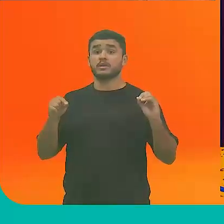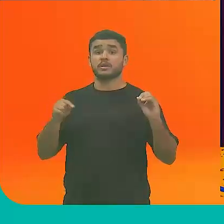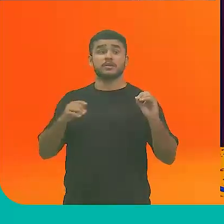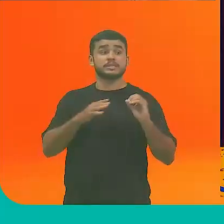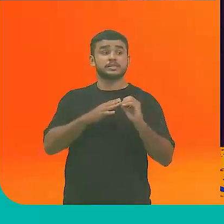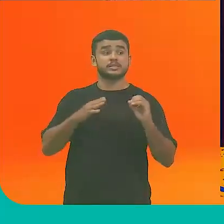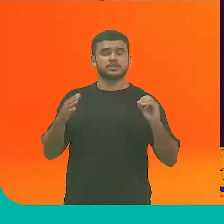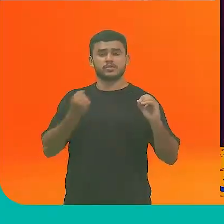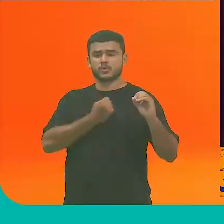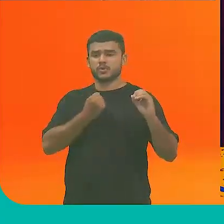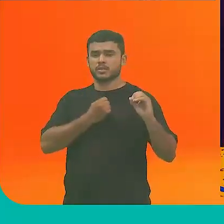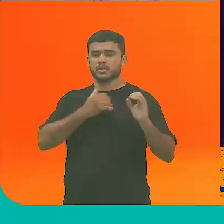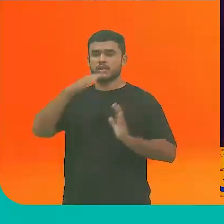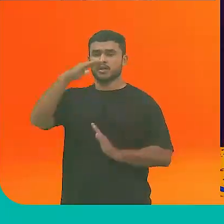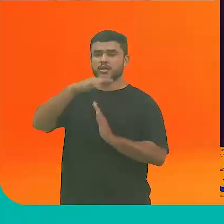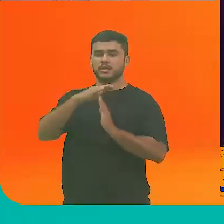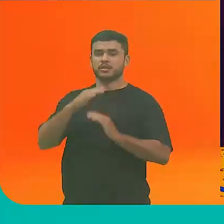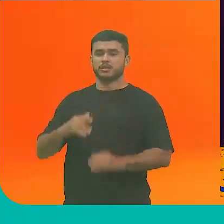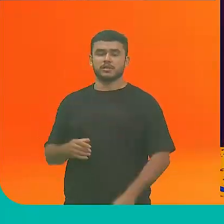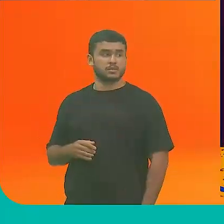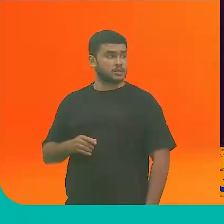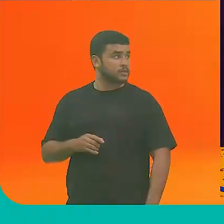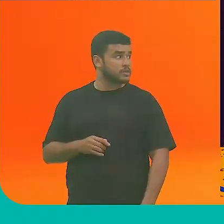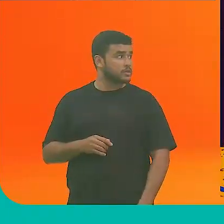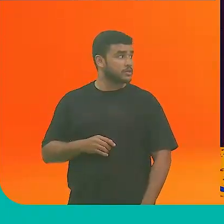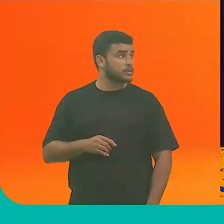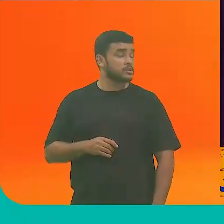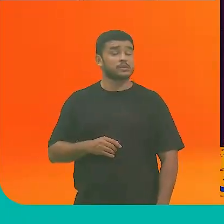0 a quanto?